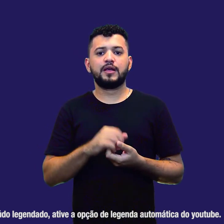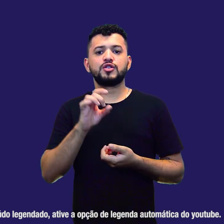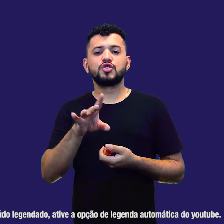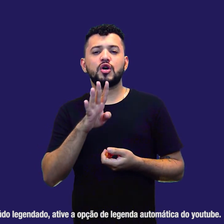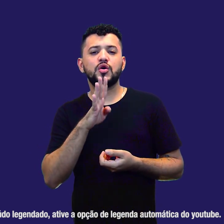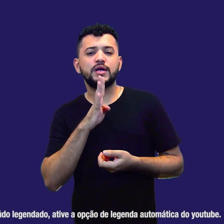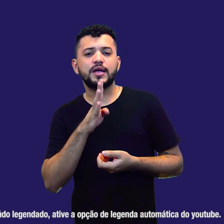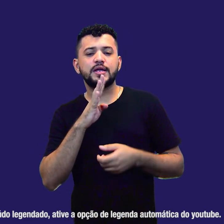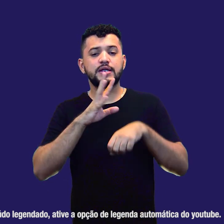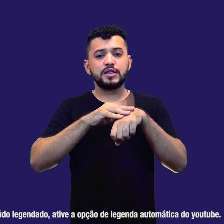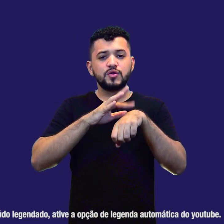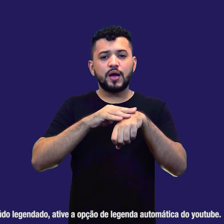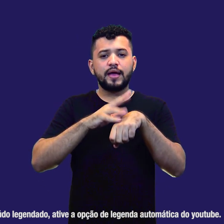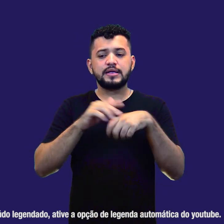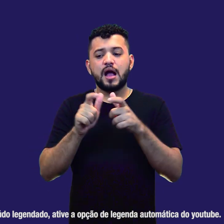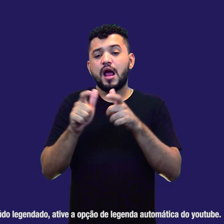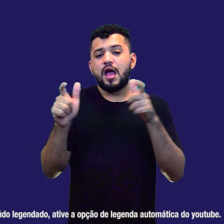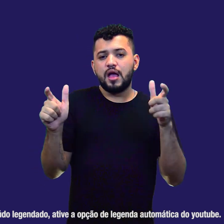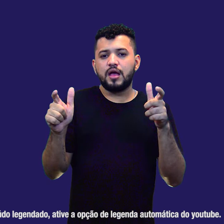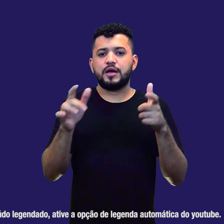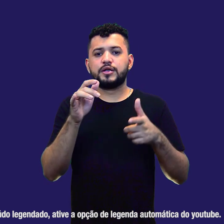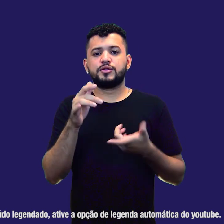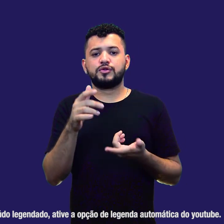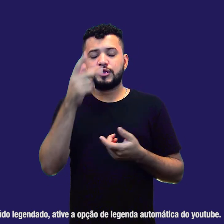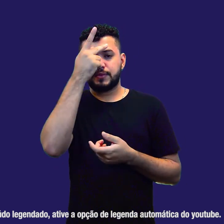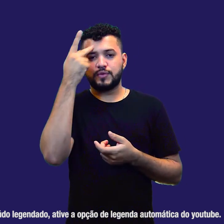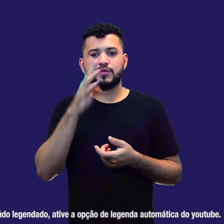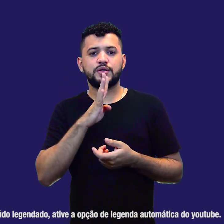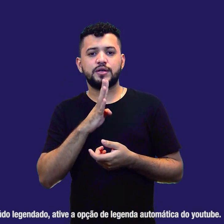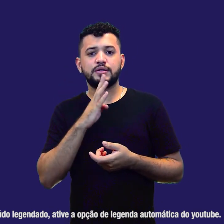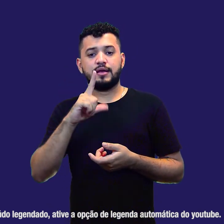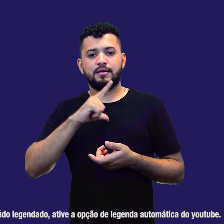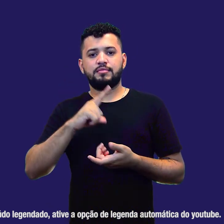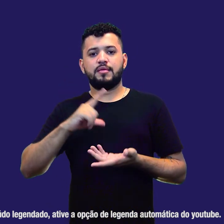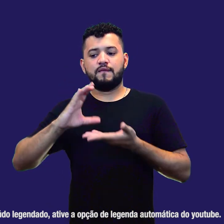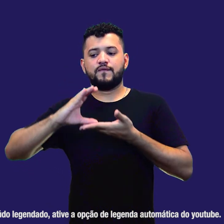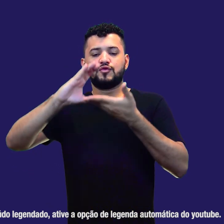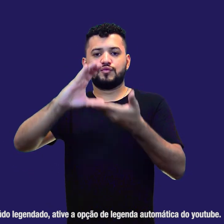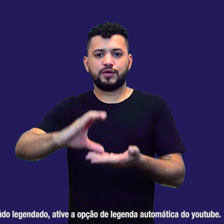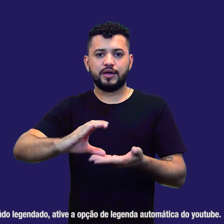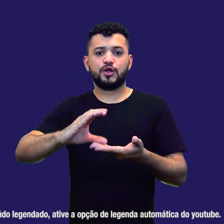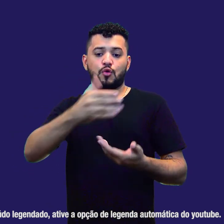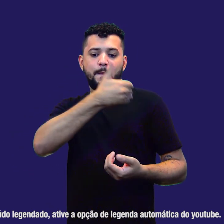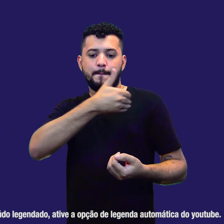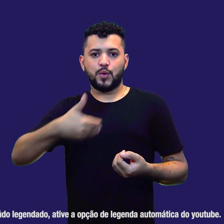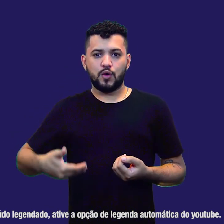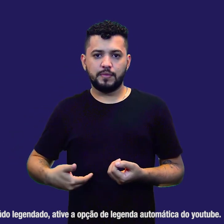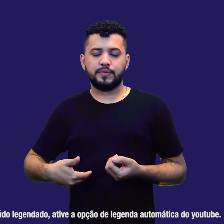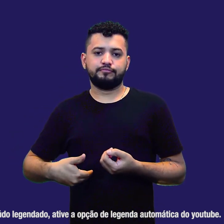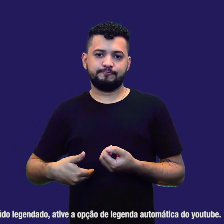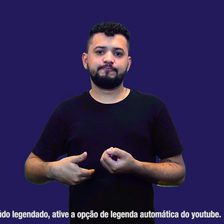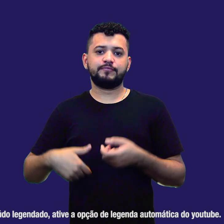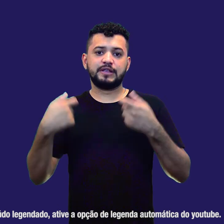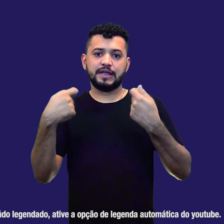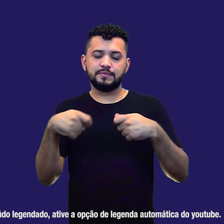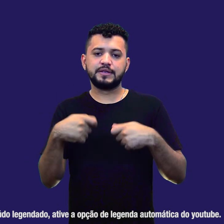aquelas doenças de grande impacto, que tem financiamento público, que eles precisam prestar conta.